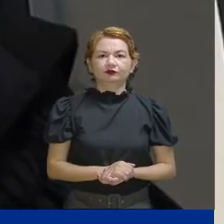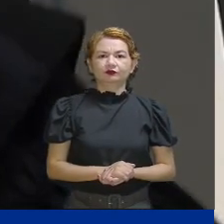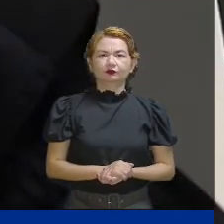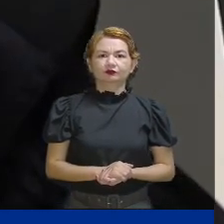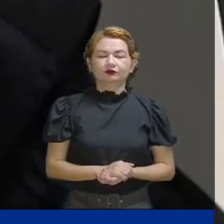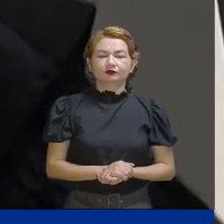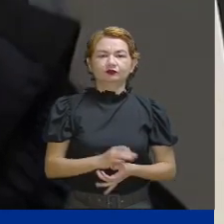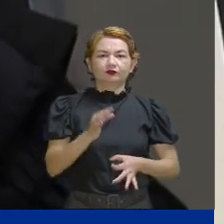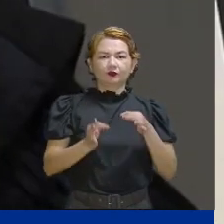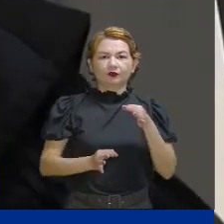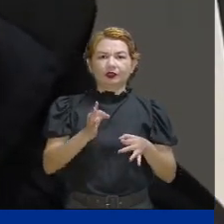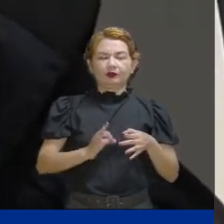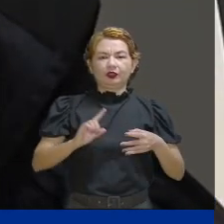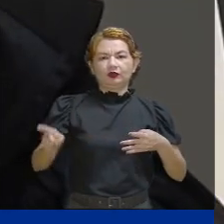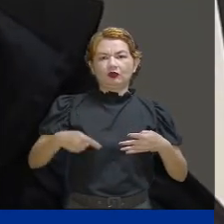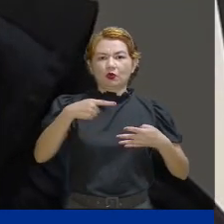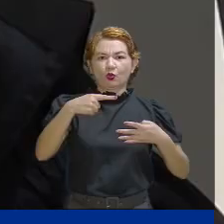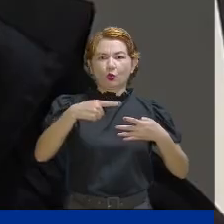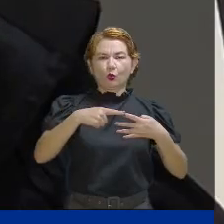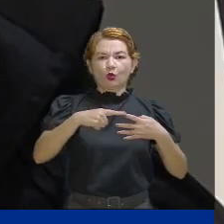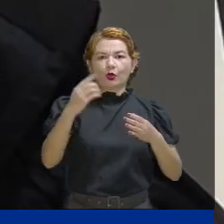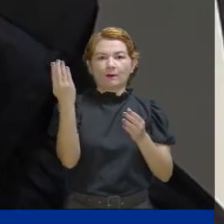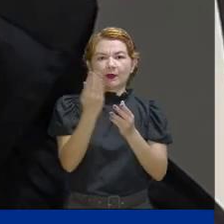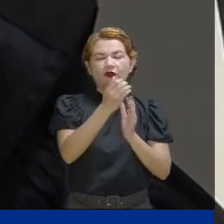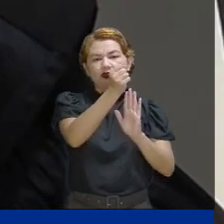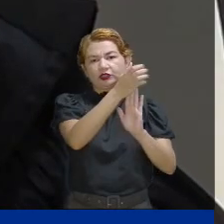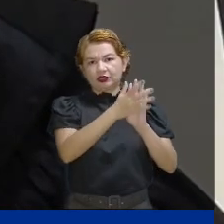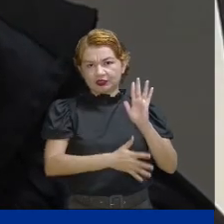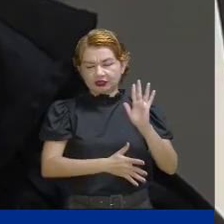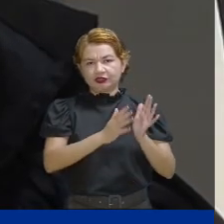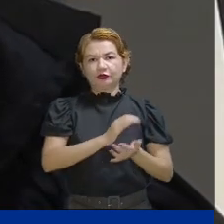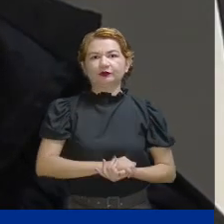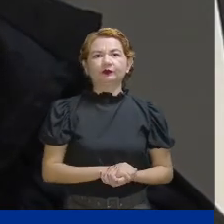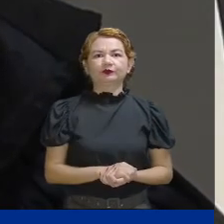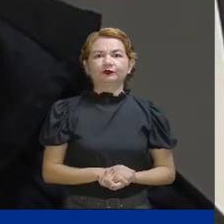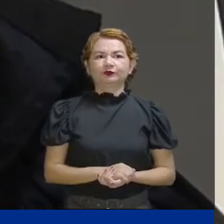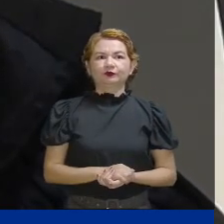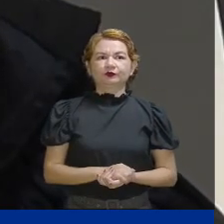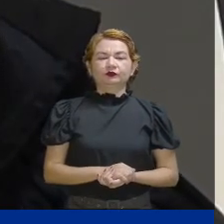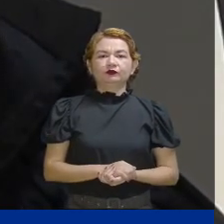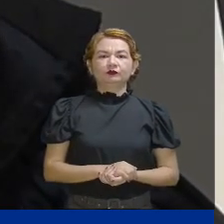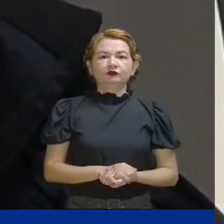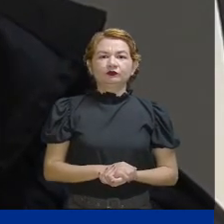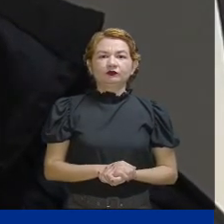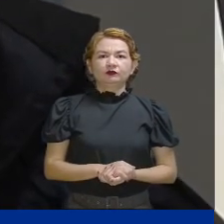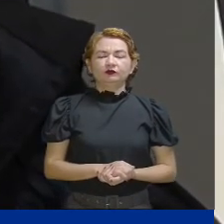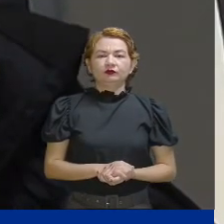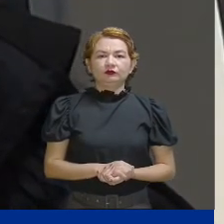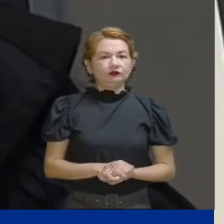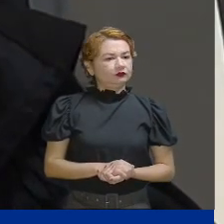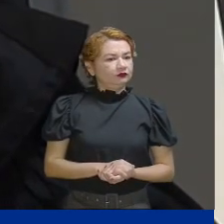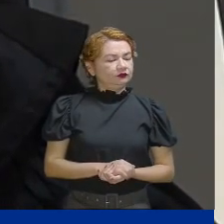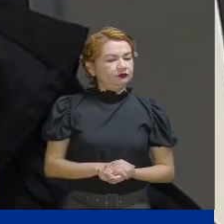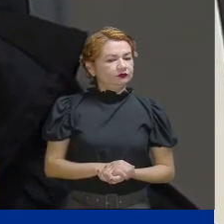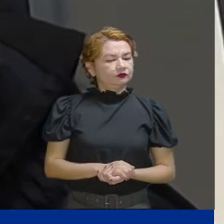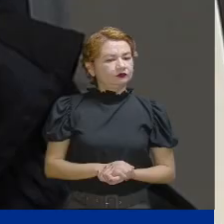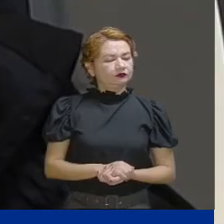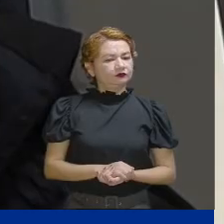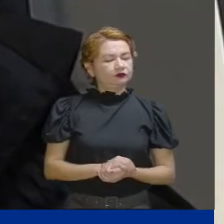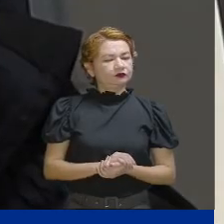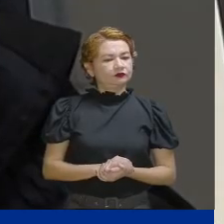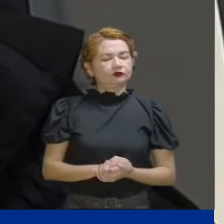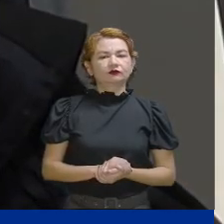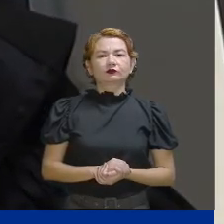Chamo em julgamento o item 1 da pauta, é o embargo de declaração na ação de impugnação de mandato eletivo